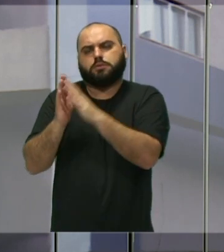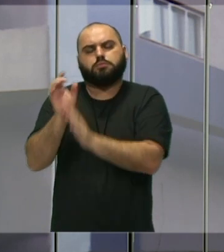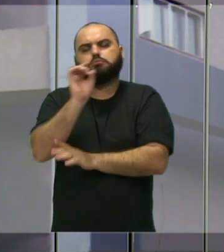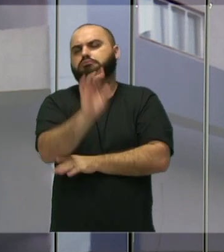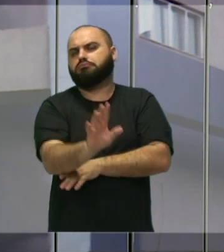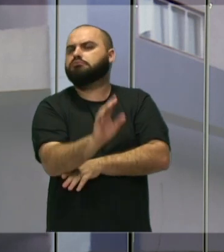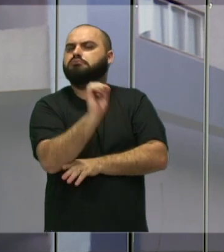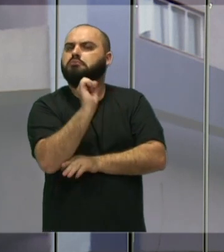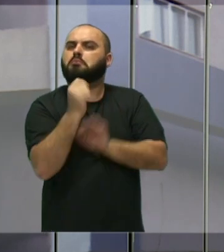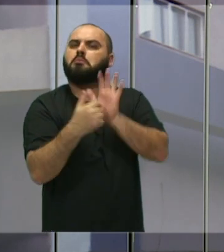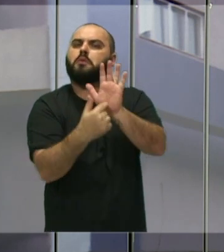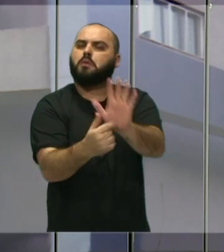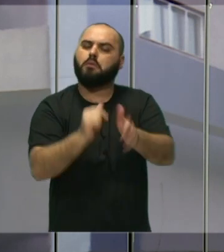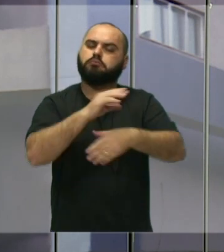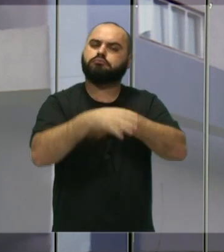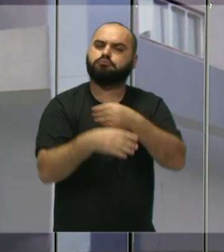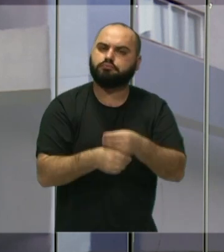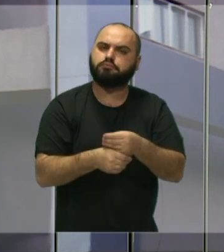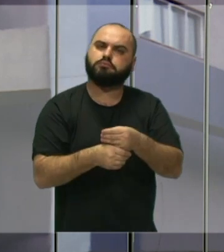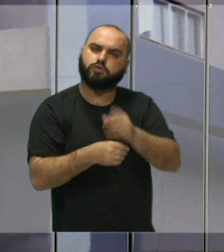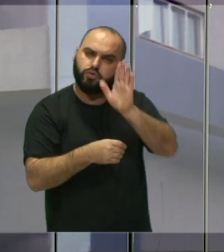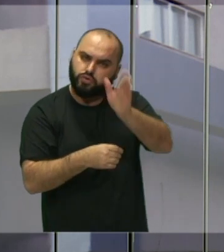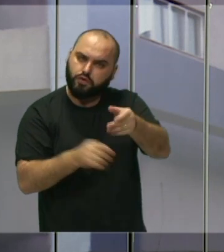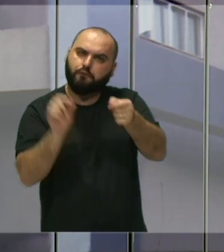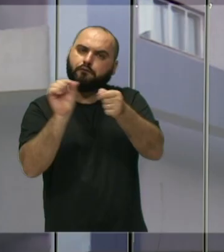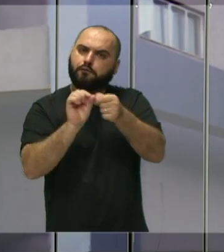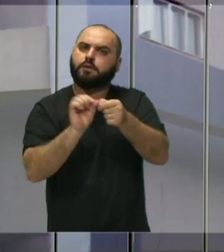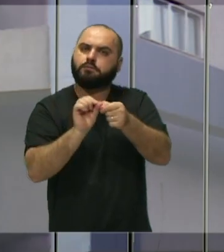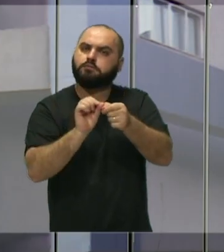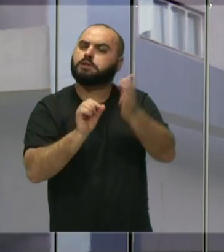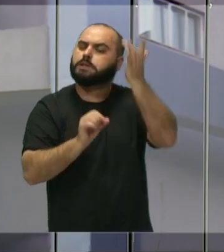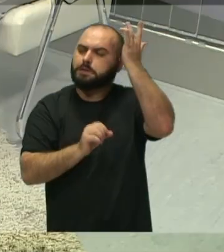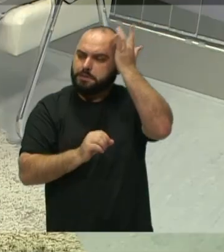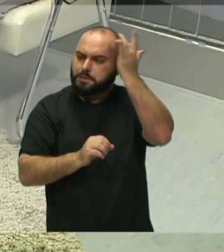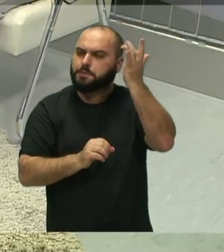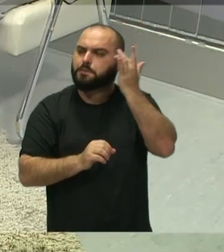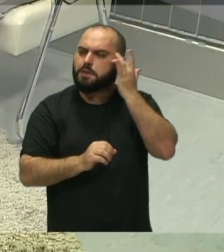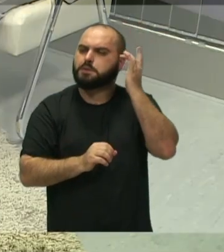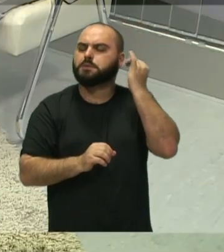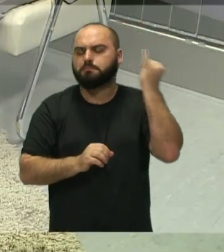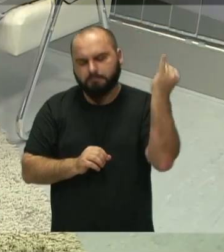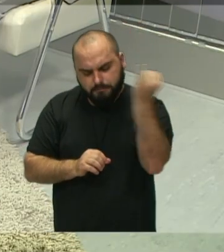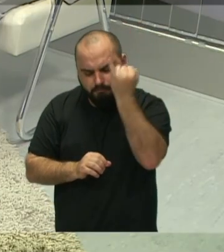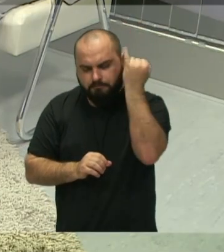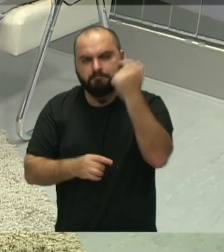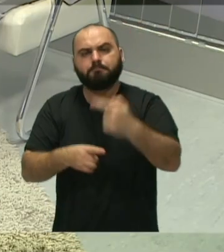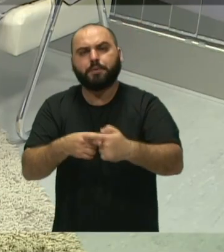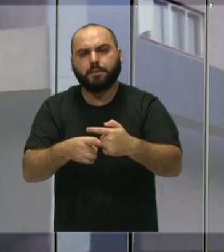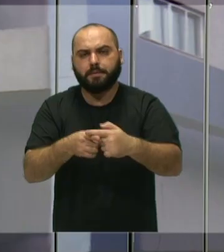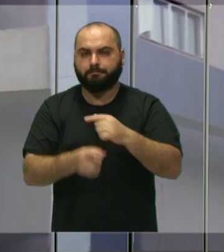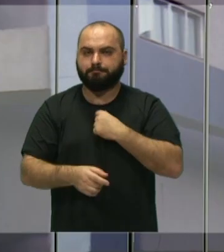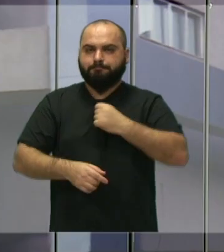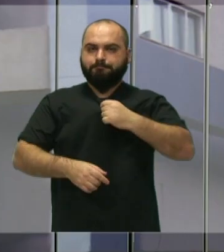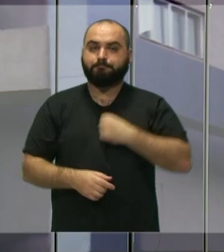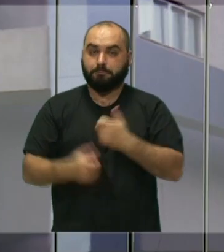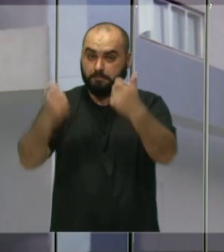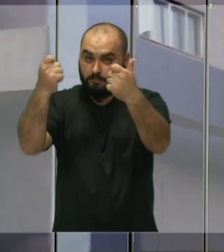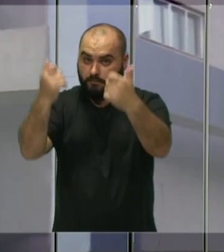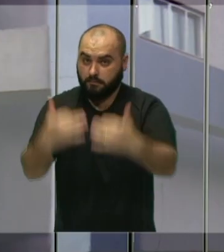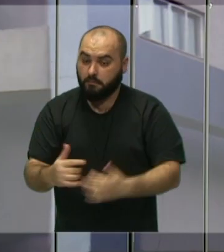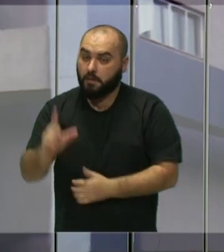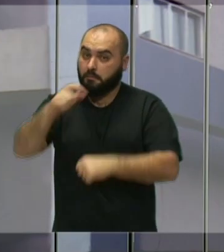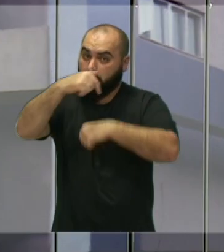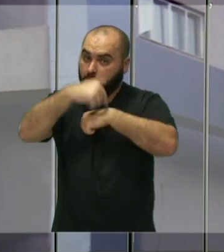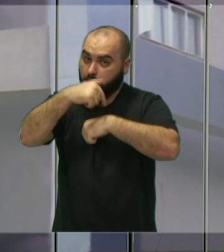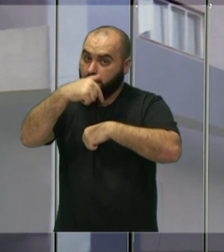de emenda que a gente realizou e que eu acho de suma importância. Por quê? Repetindo, é o momento que temos